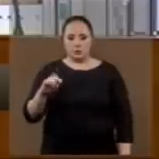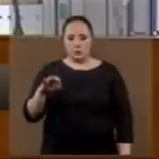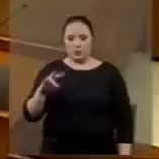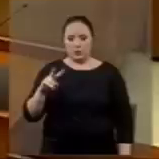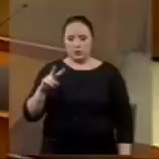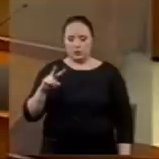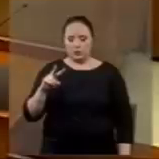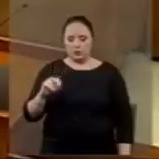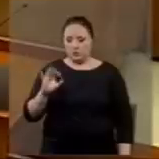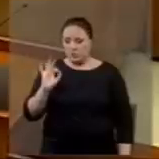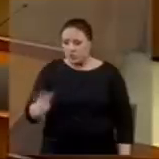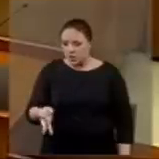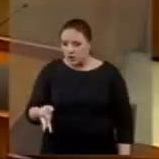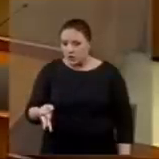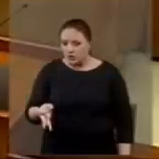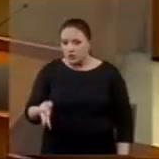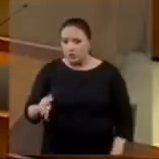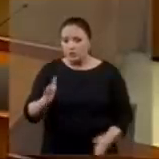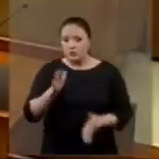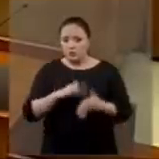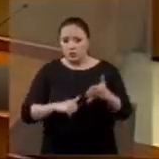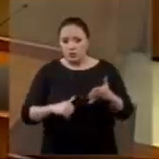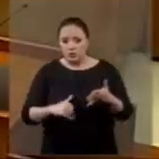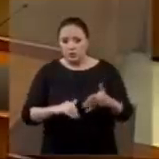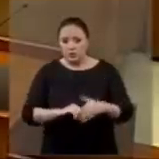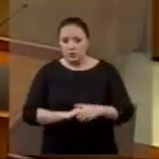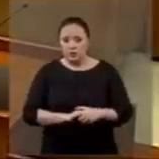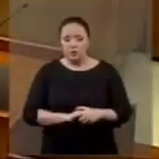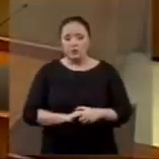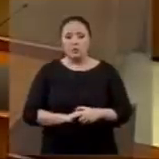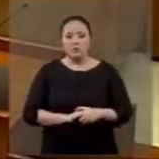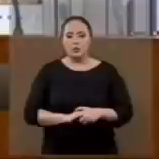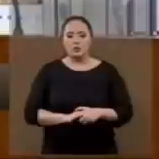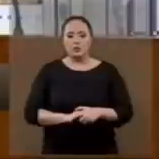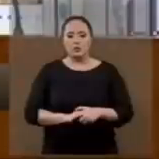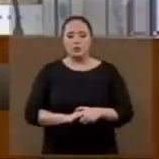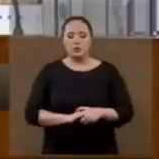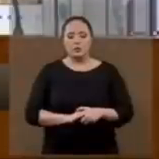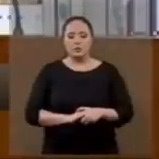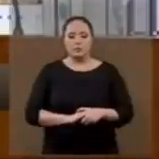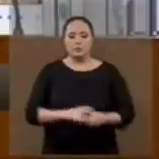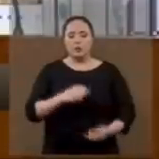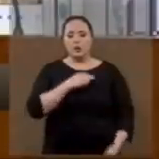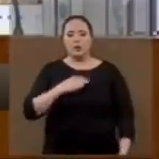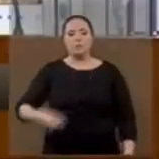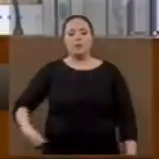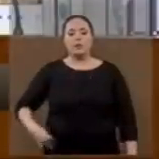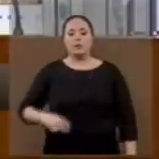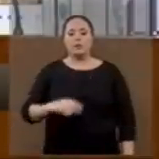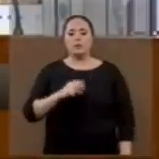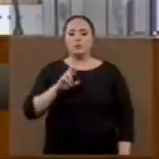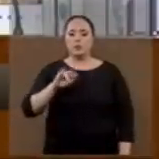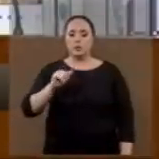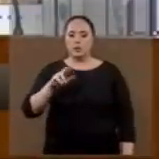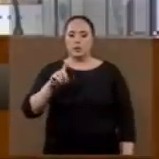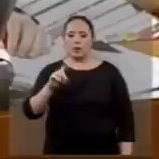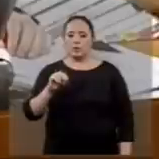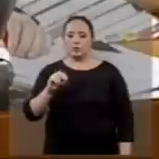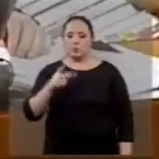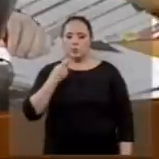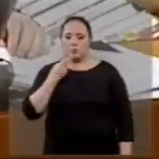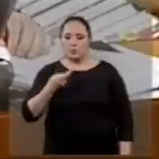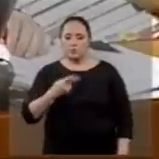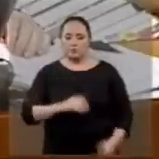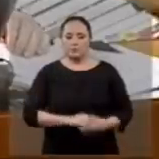Alexandre? Senhor presidente. Para excluir, declarar nulidade. E o ministro Lewandowski, por favor, com a palavra. Não,